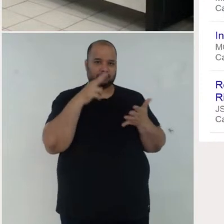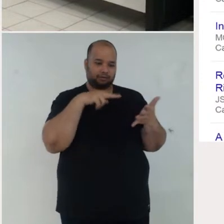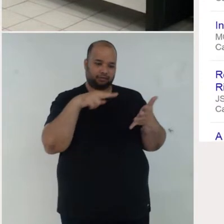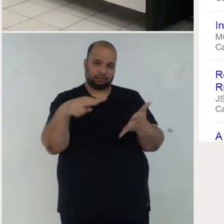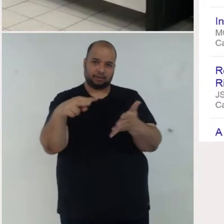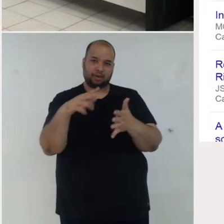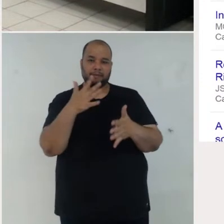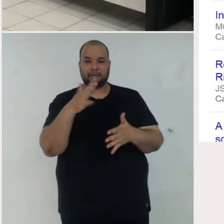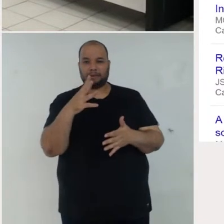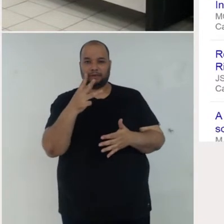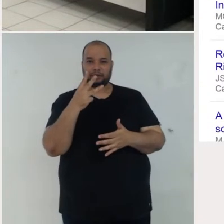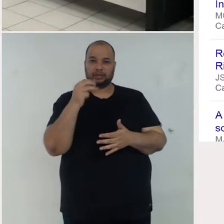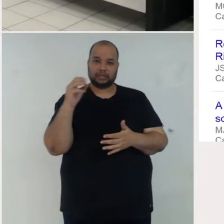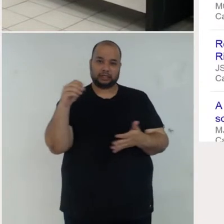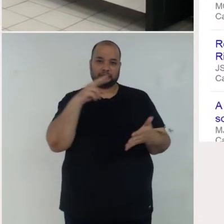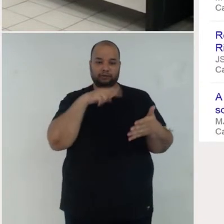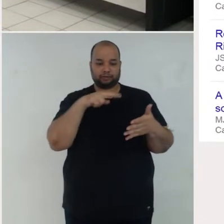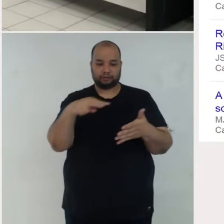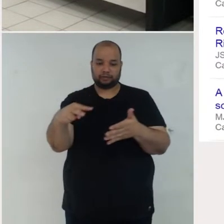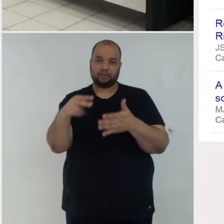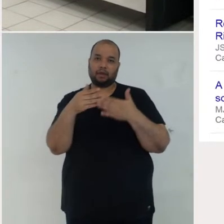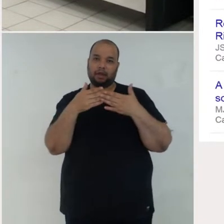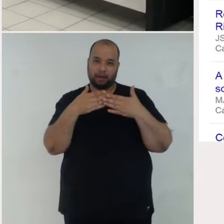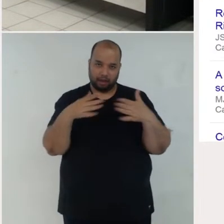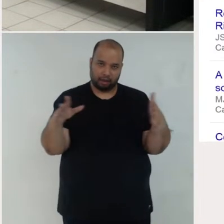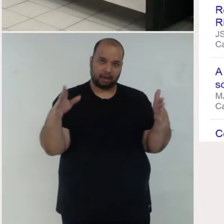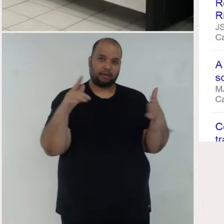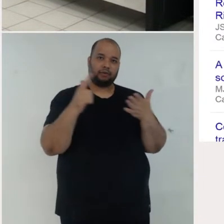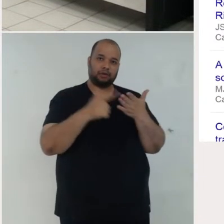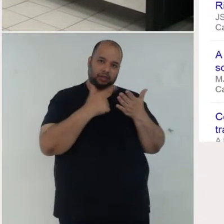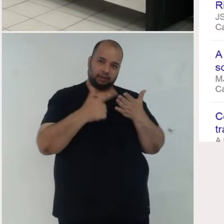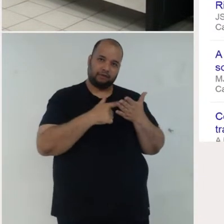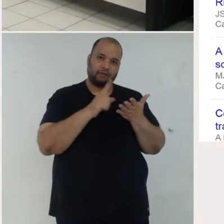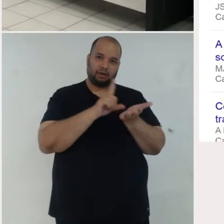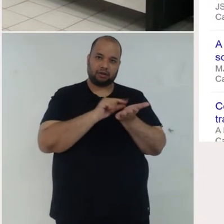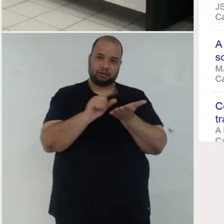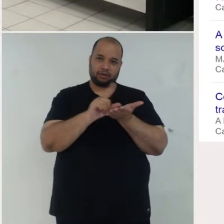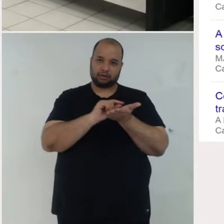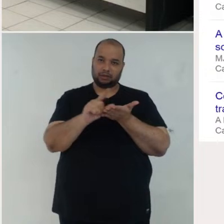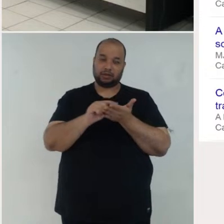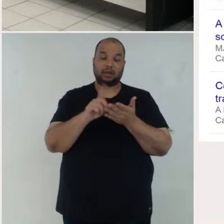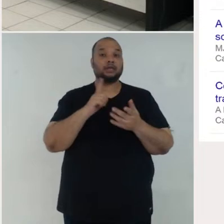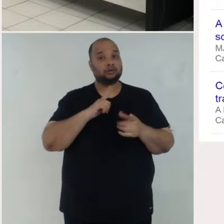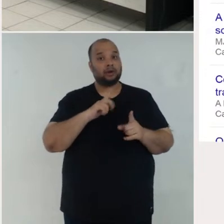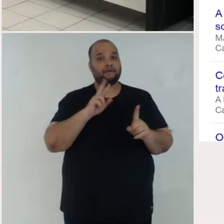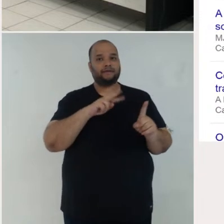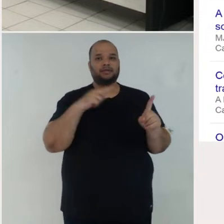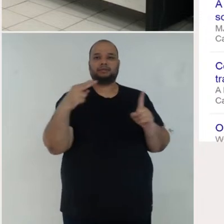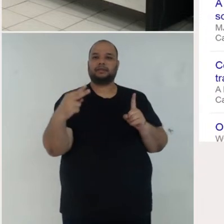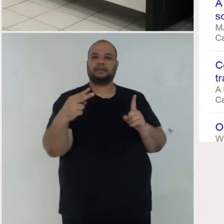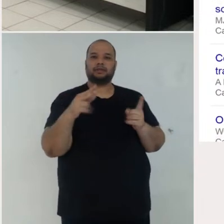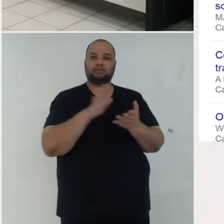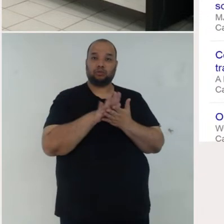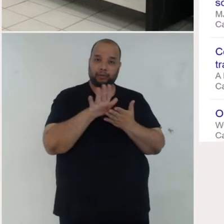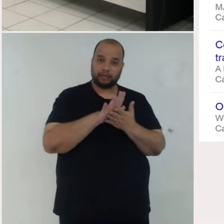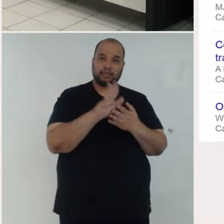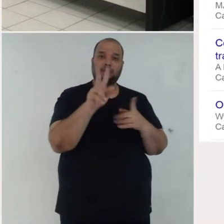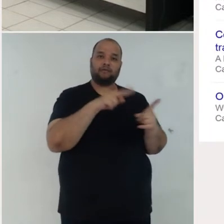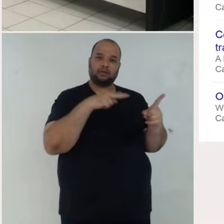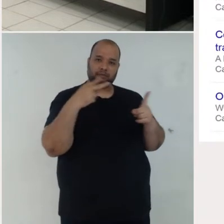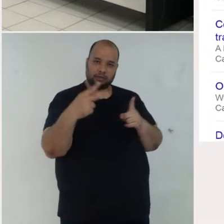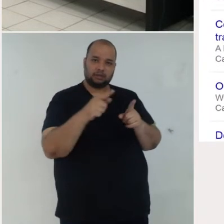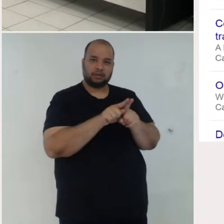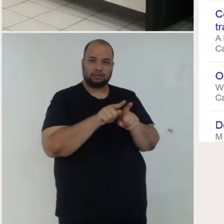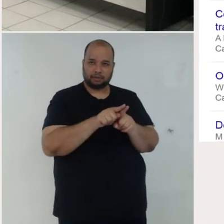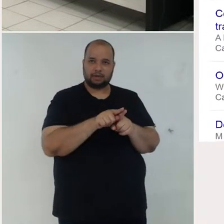Média de 300 leitores acessam o mesmo artigo. Estamos falando de visibilidade também, publicação e visibilidade,